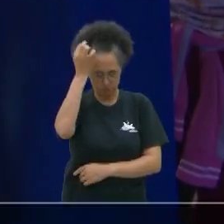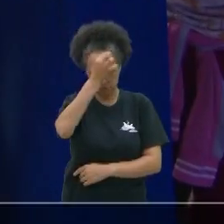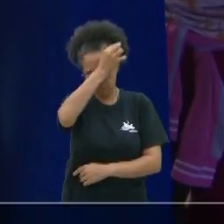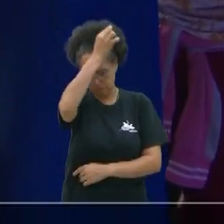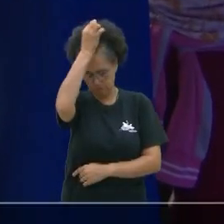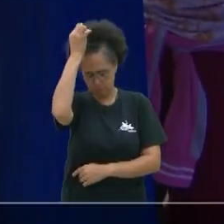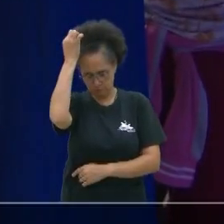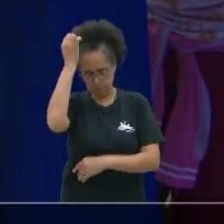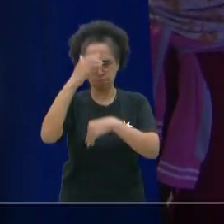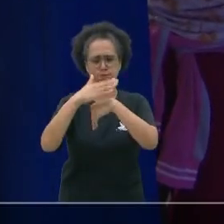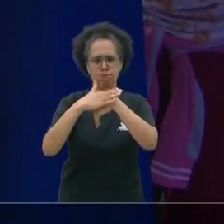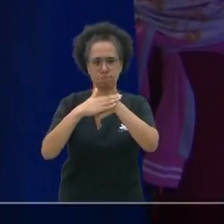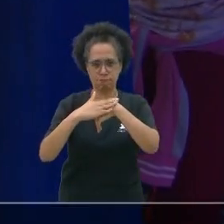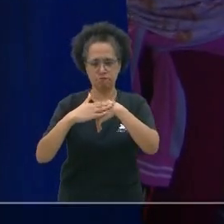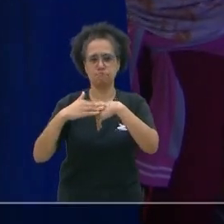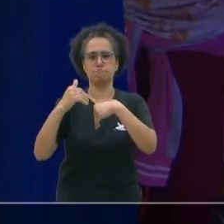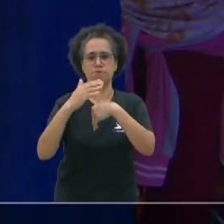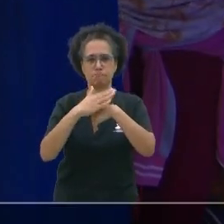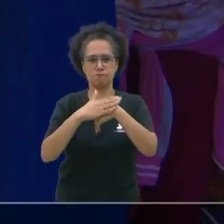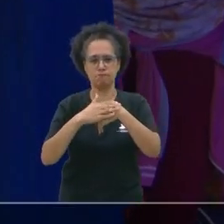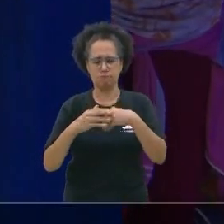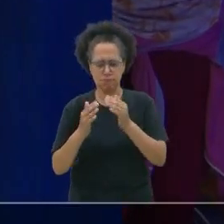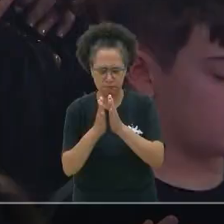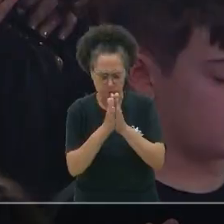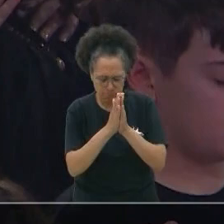Santo te console.